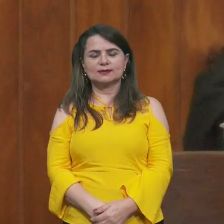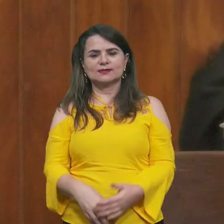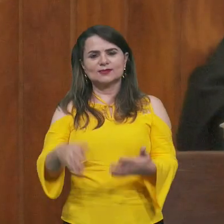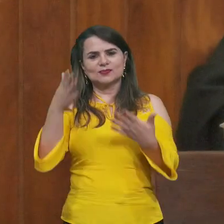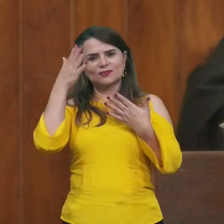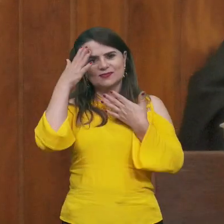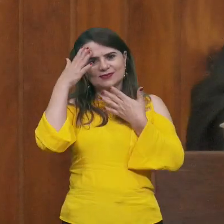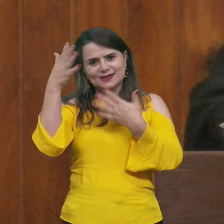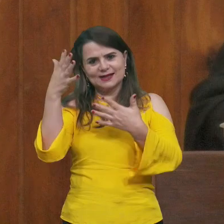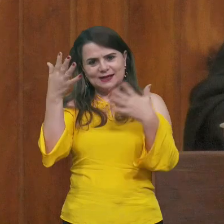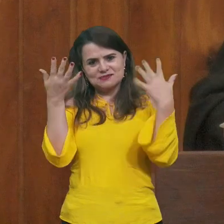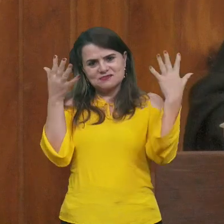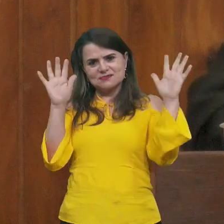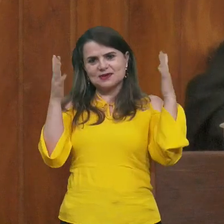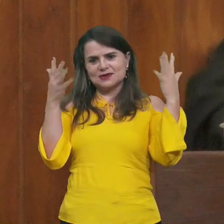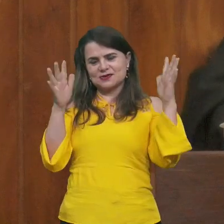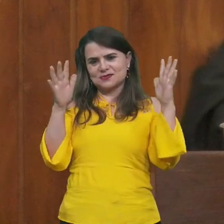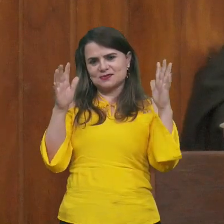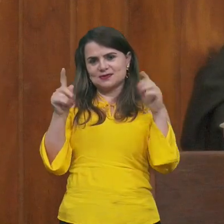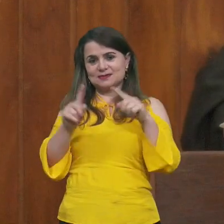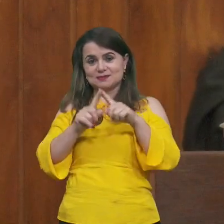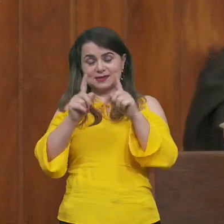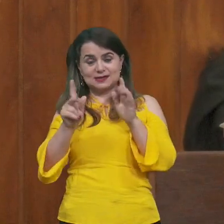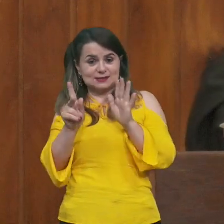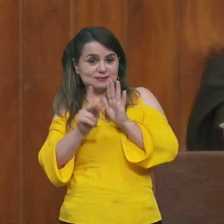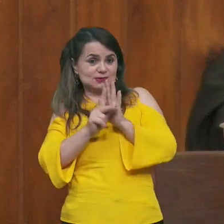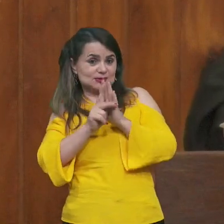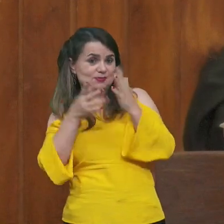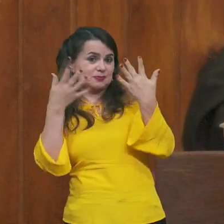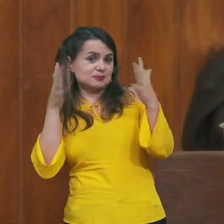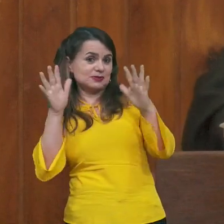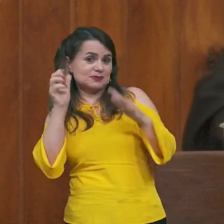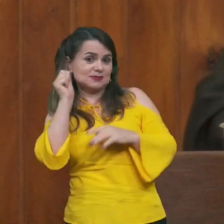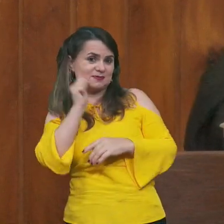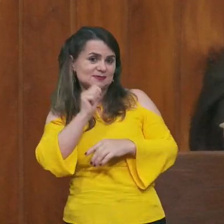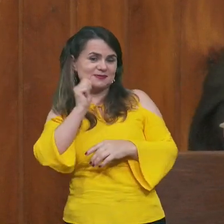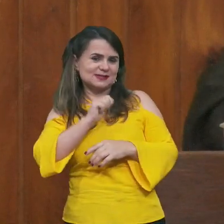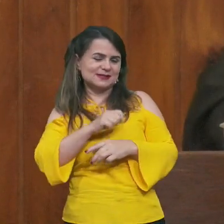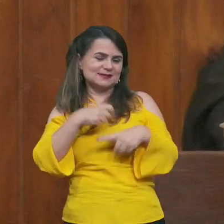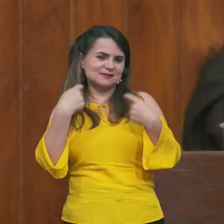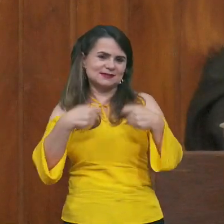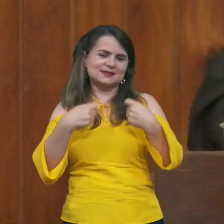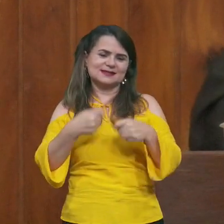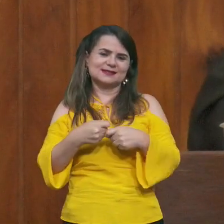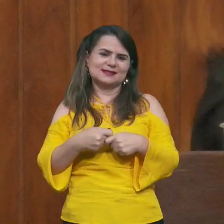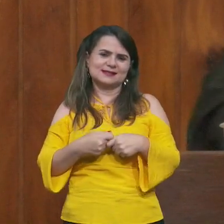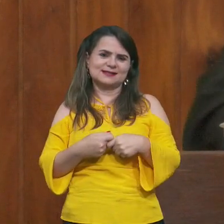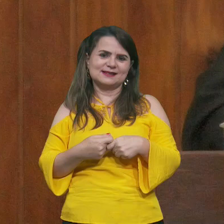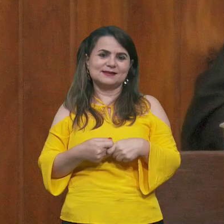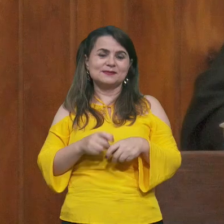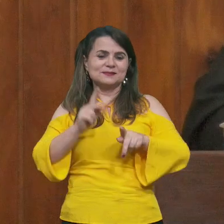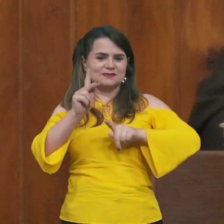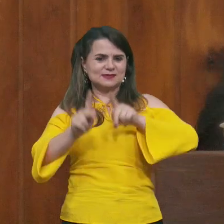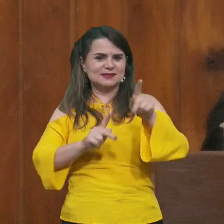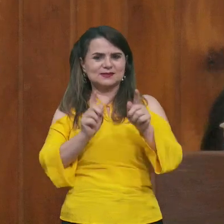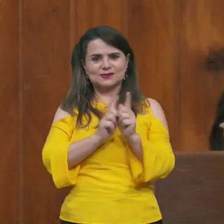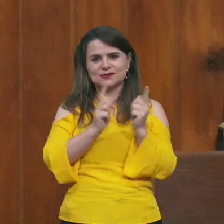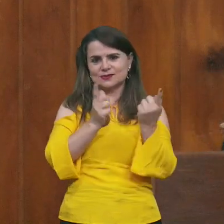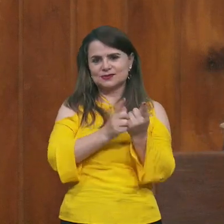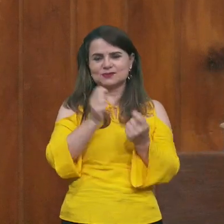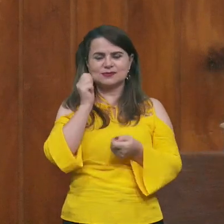Obrigado aí pelas palmas, mas que não seja para mim. Hoje é o dia de vocês. Hoje as palmas é todas para vocês,